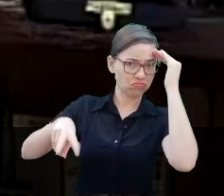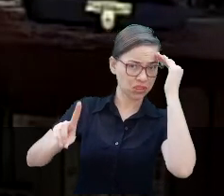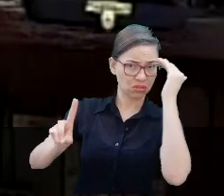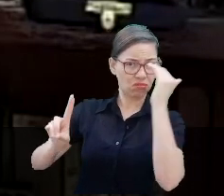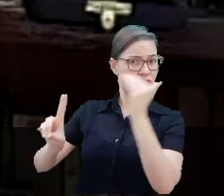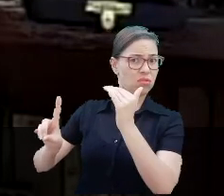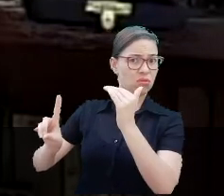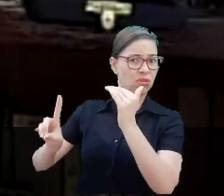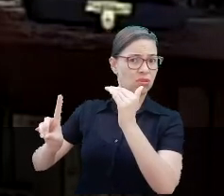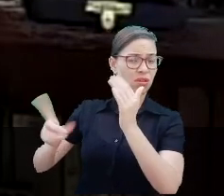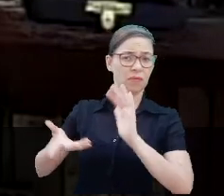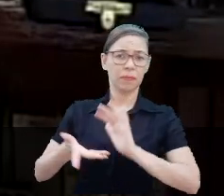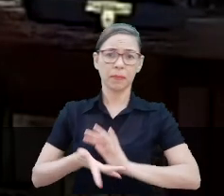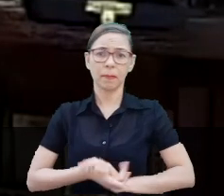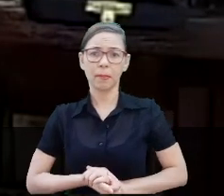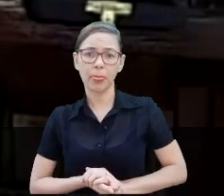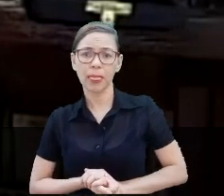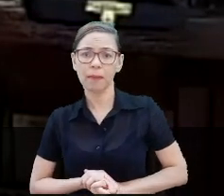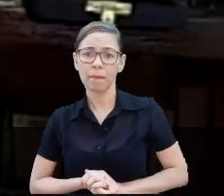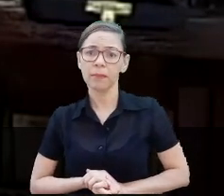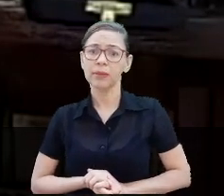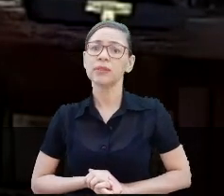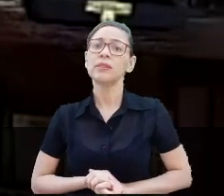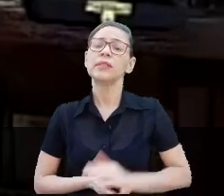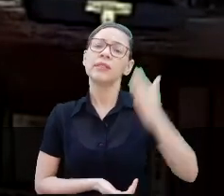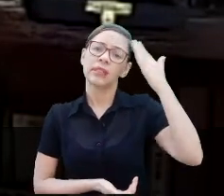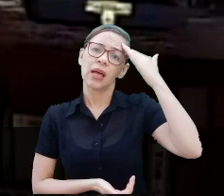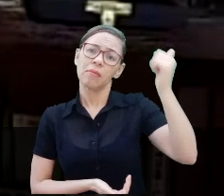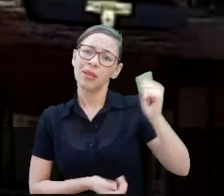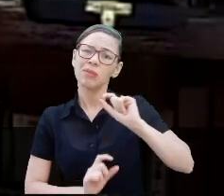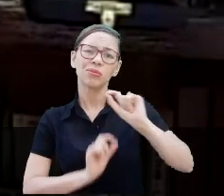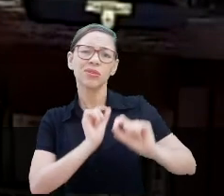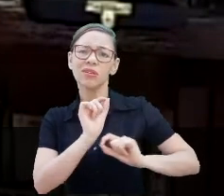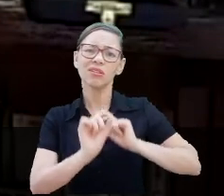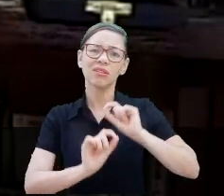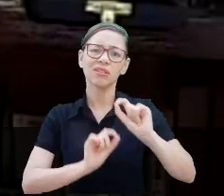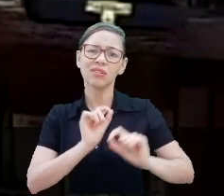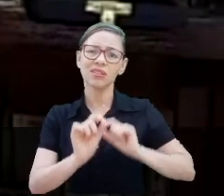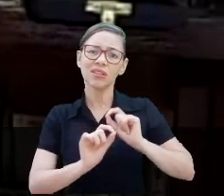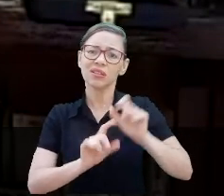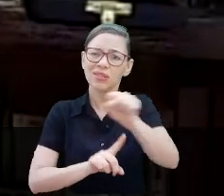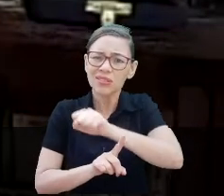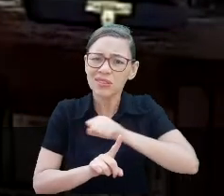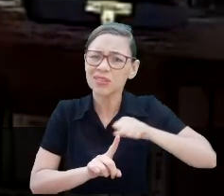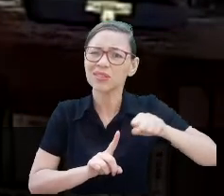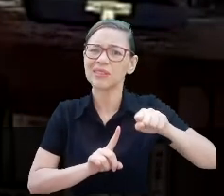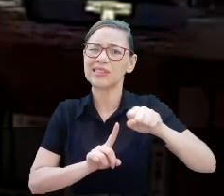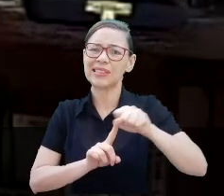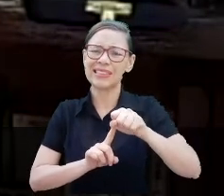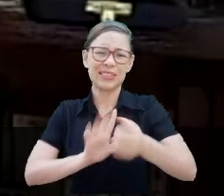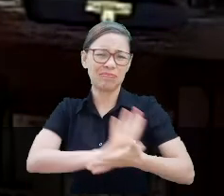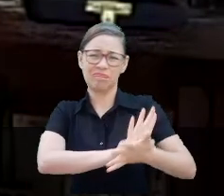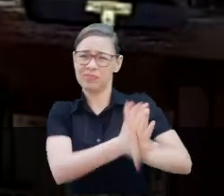para a sociedade. É uma mudança de perspectiva nesse olhar tão retrógrado, limitado, que tem perdurado